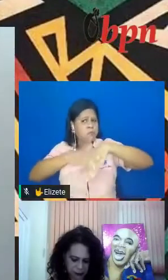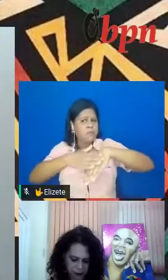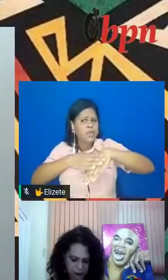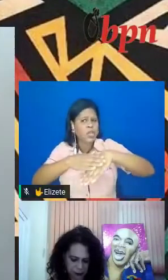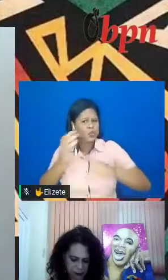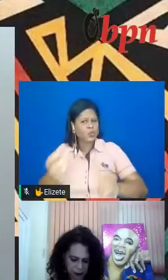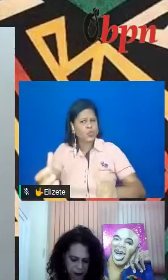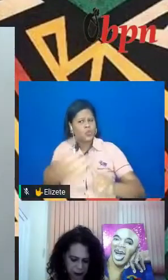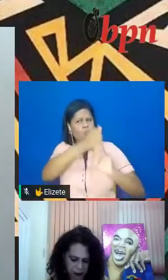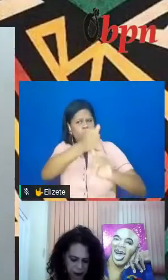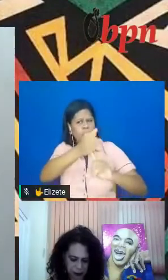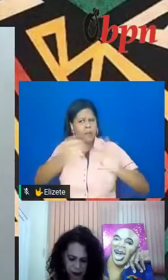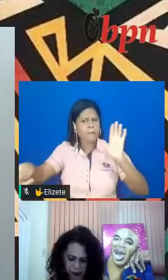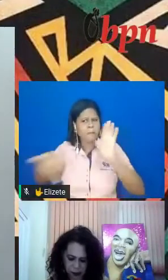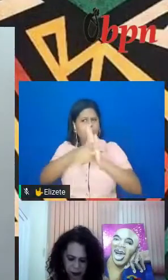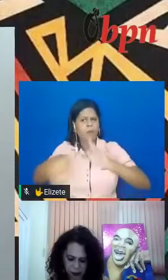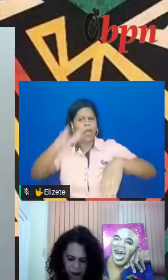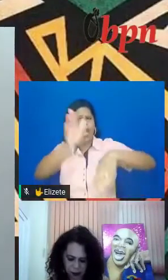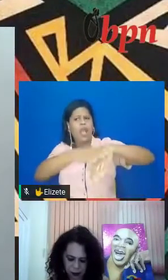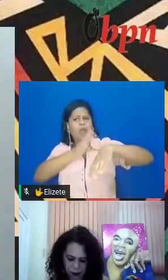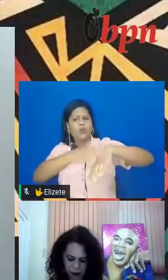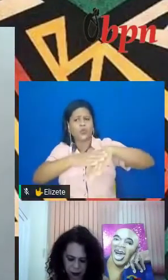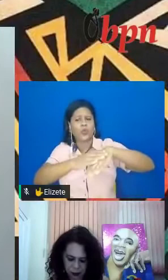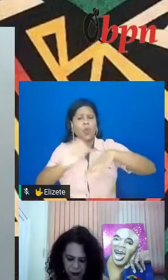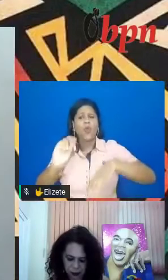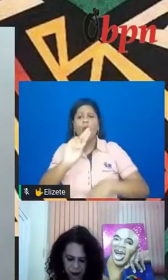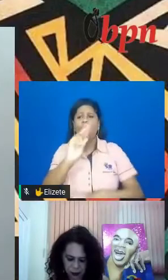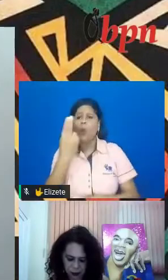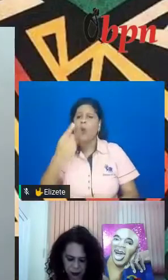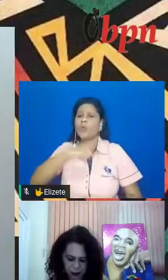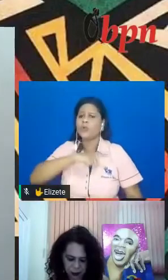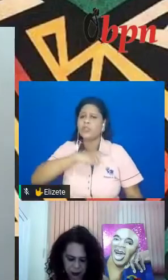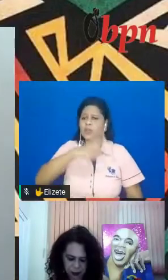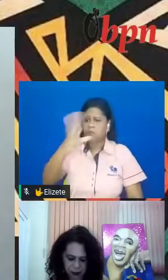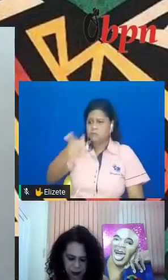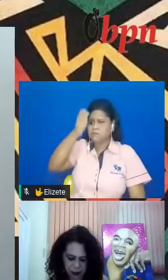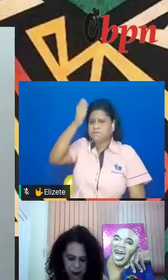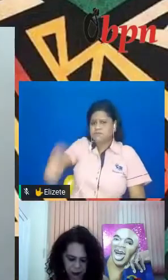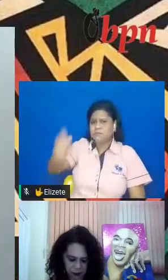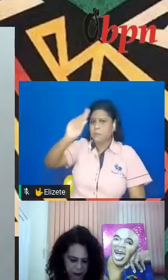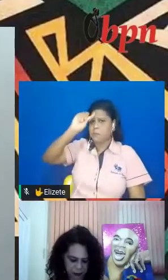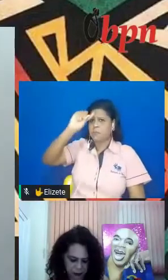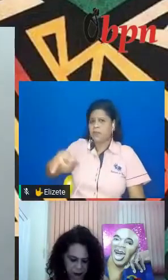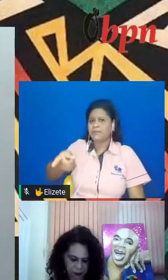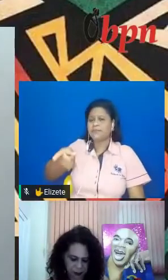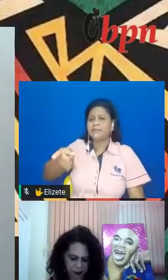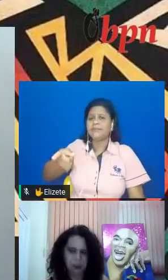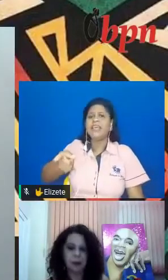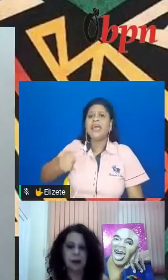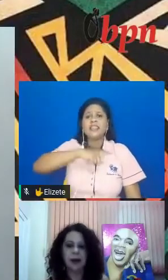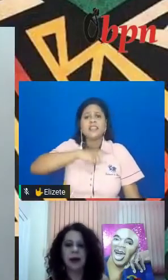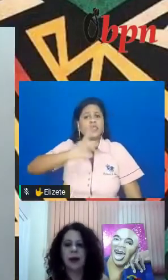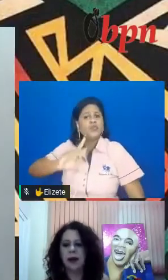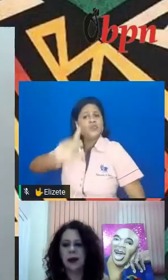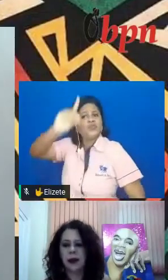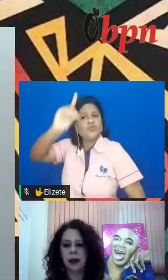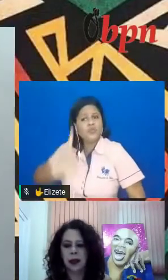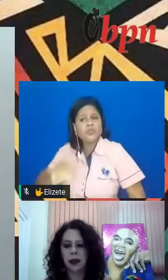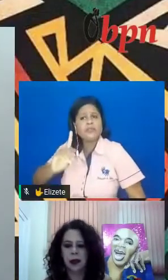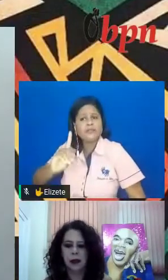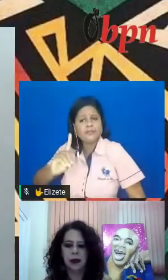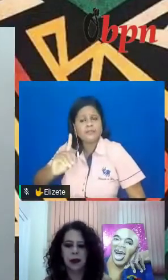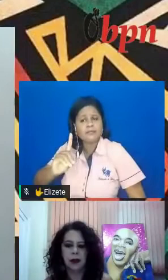autoria, ou vice-versa, quem tem uma autoridade, tem o direito